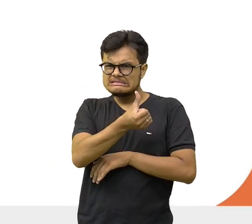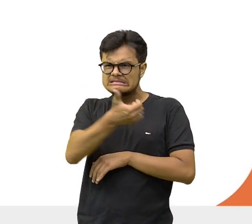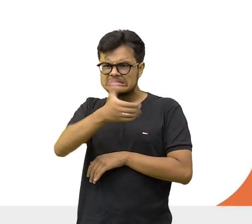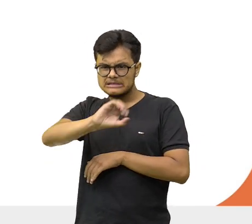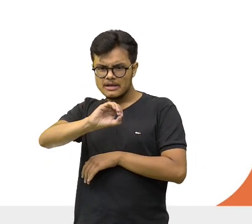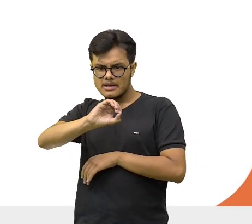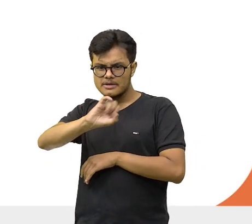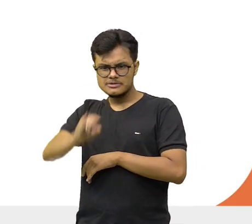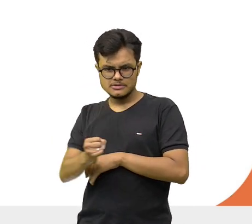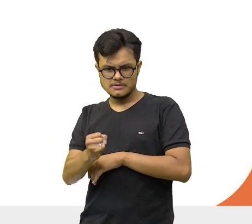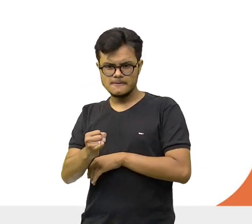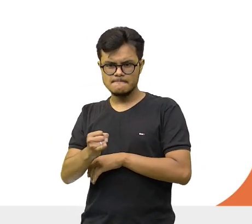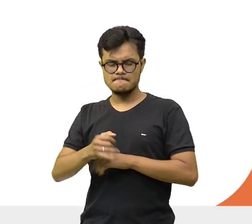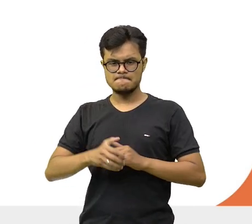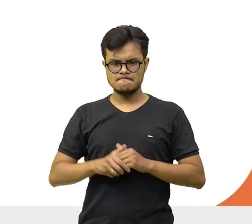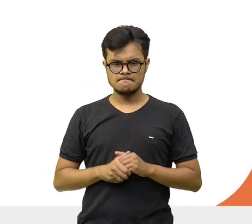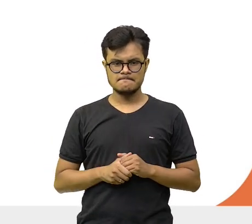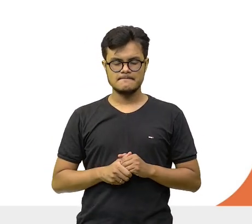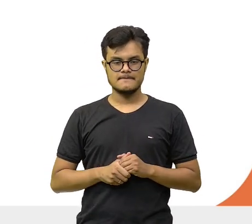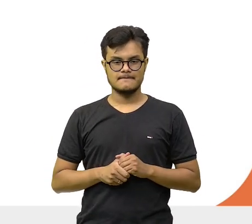610